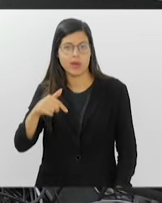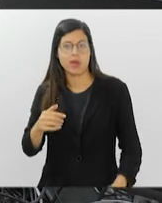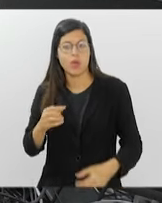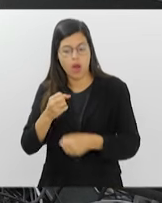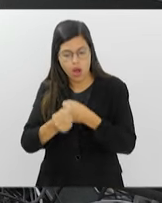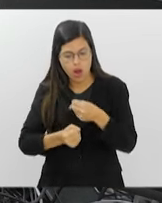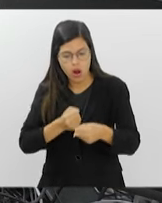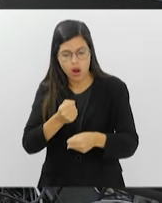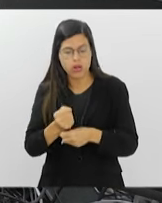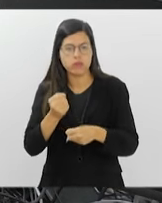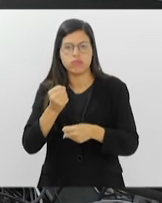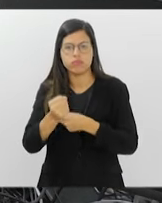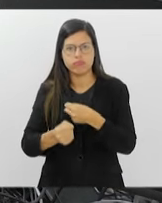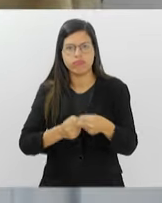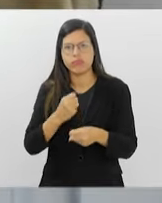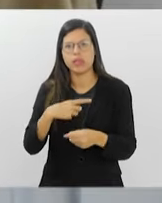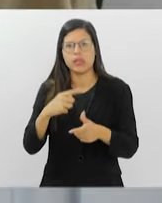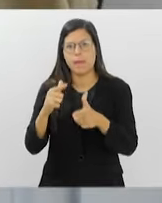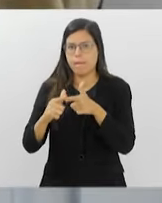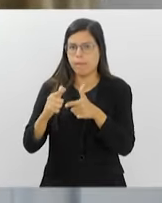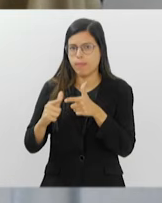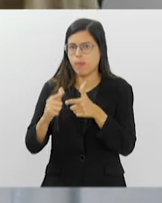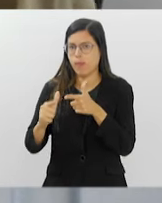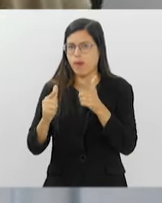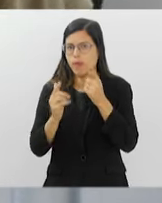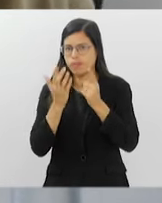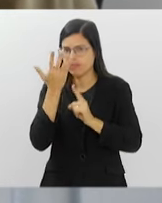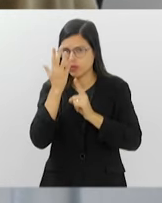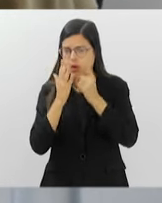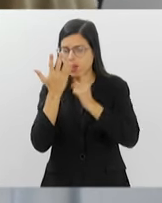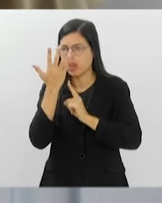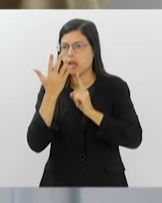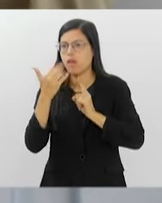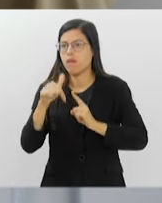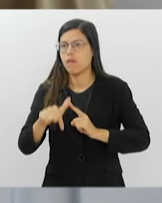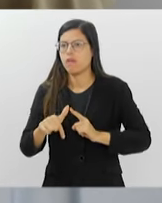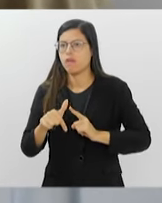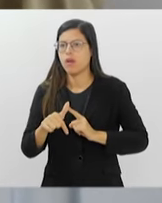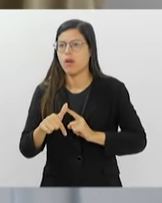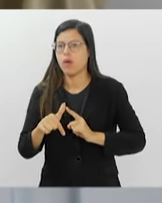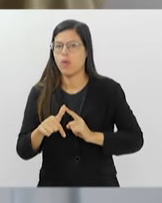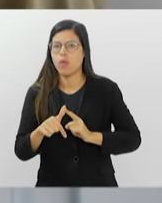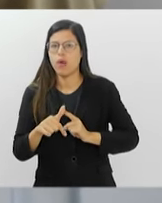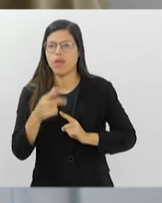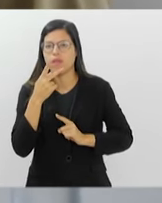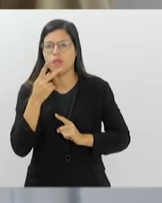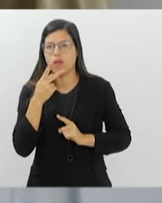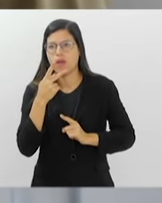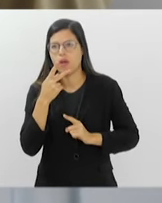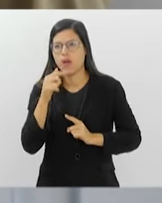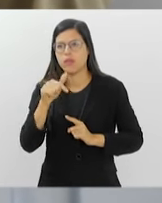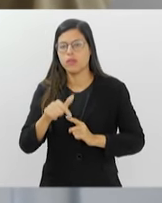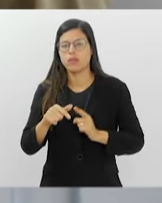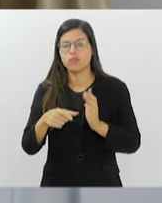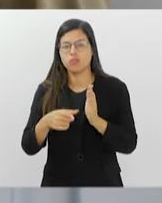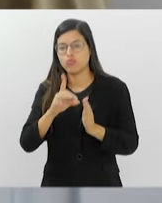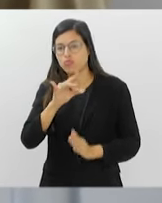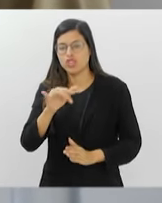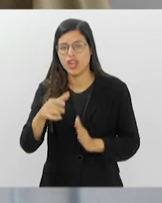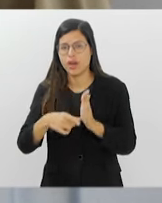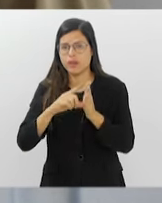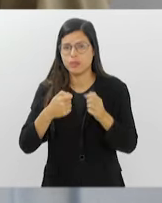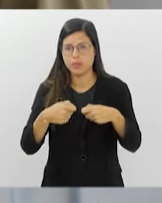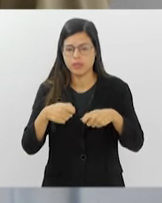tem o problema do carnaval aí na véspera do carnaval o corpo de bombeiros não emitiu o certificado de aprovação no rocken